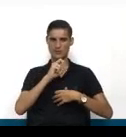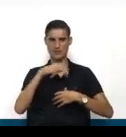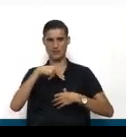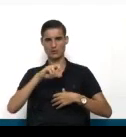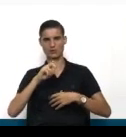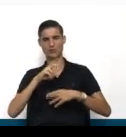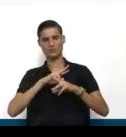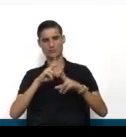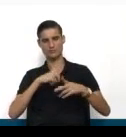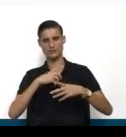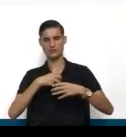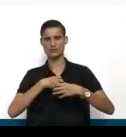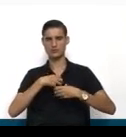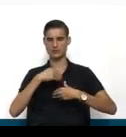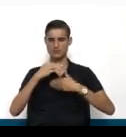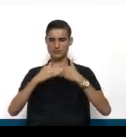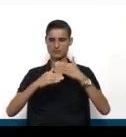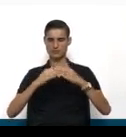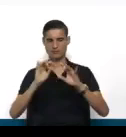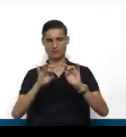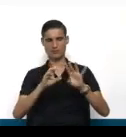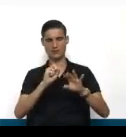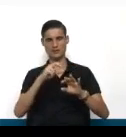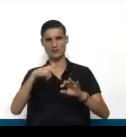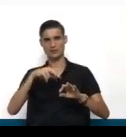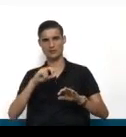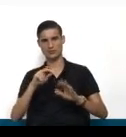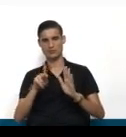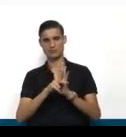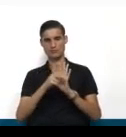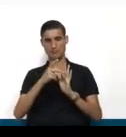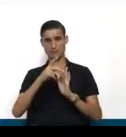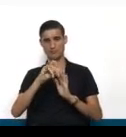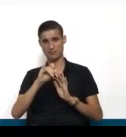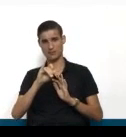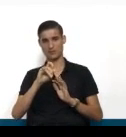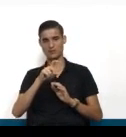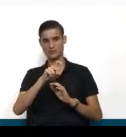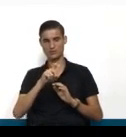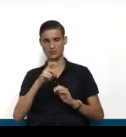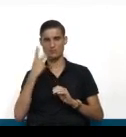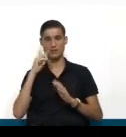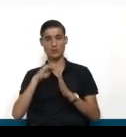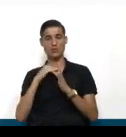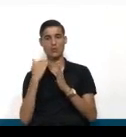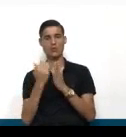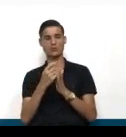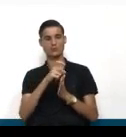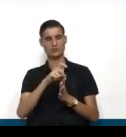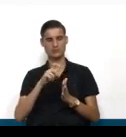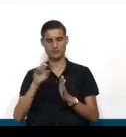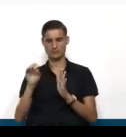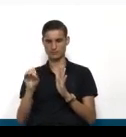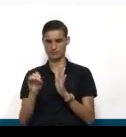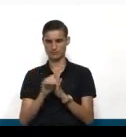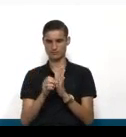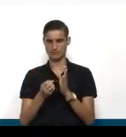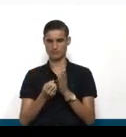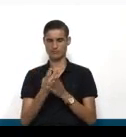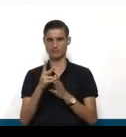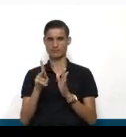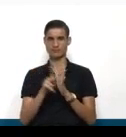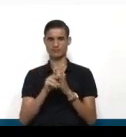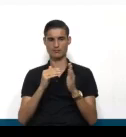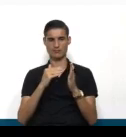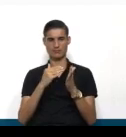vai seguir o formato dessa função de seno π de x para todo x pertencente a